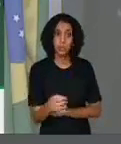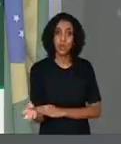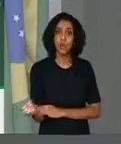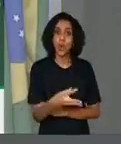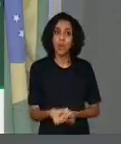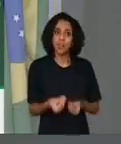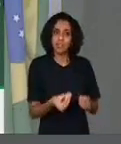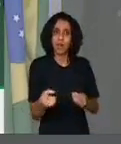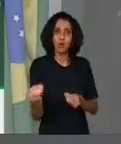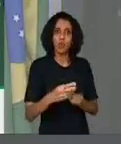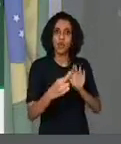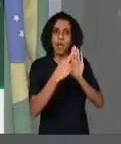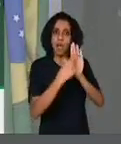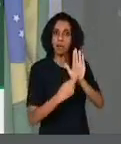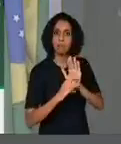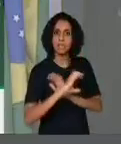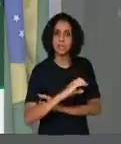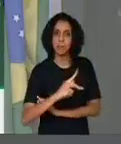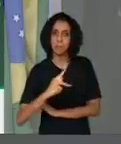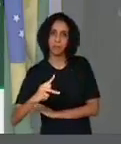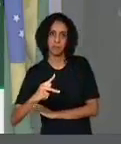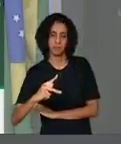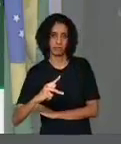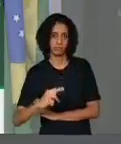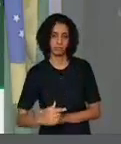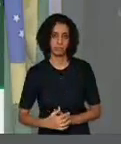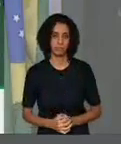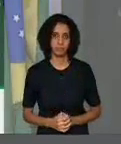regulamento processual capaz de diminuir